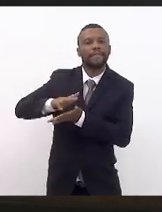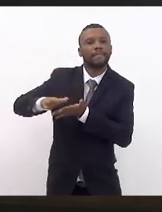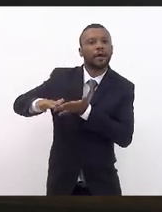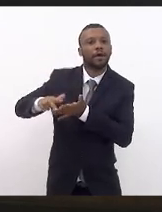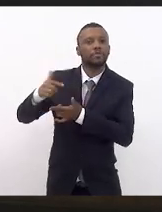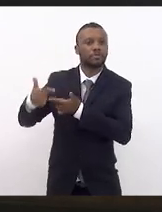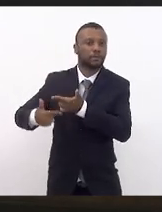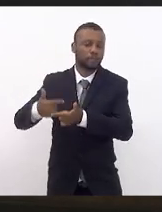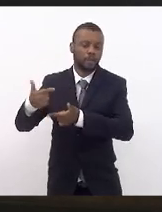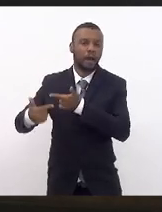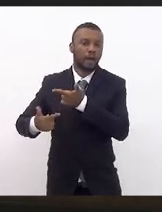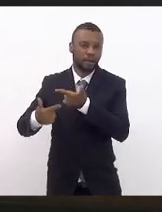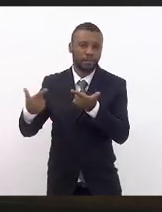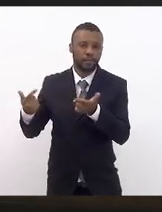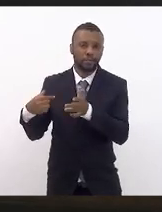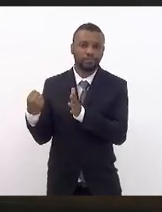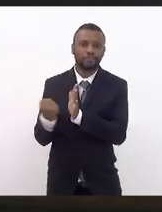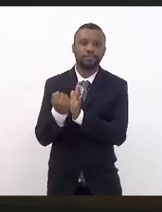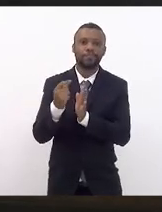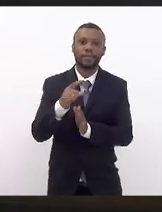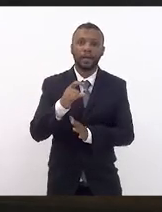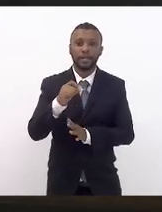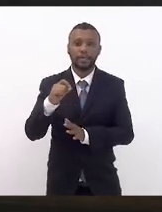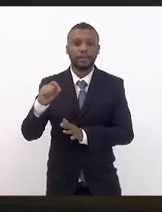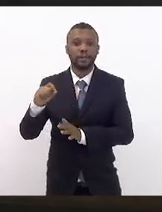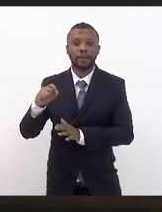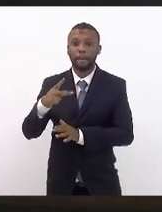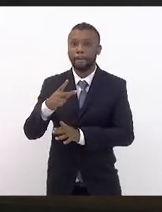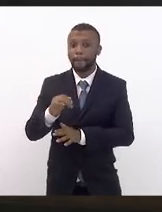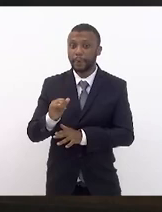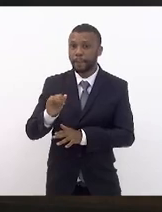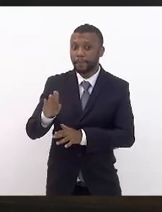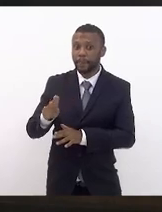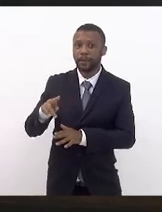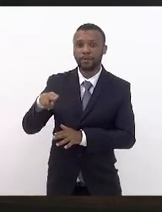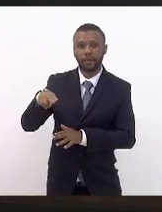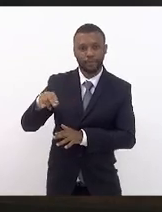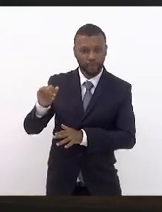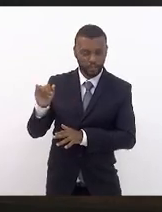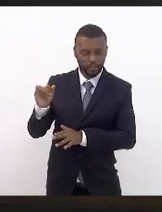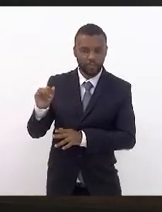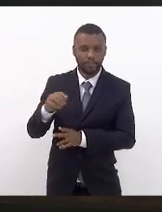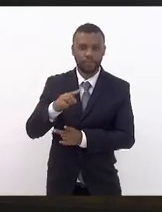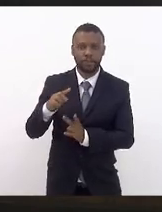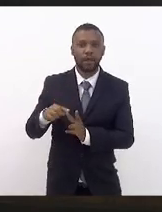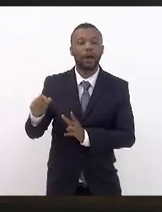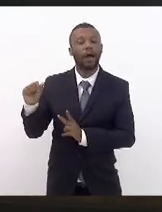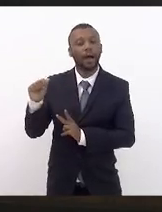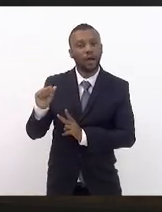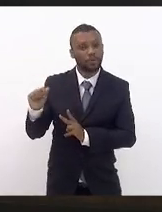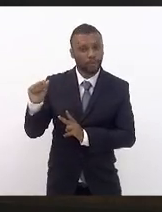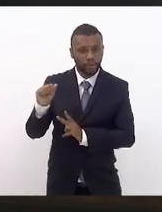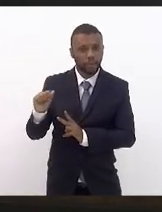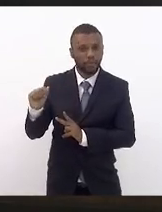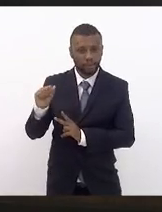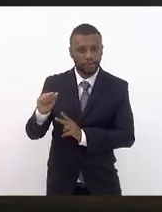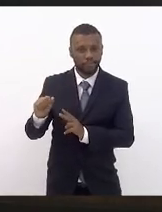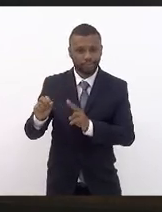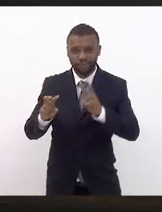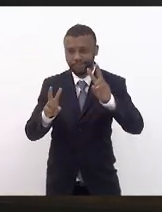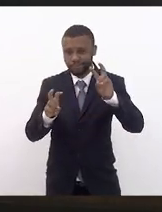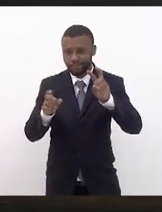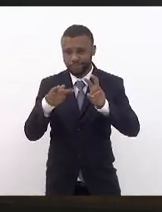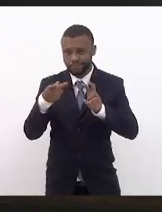na centenária Primeira Igreja Batista em Nova Iguaçu, na associação acima citada, e